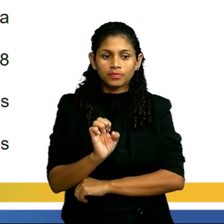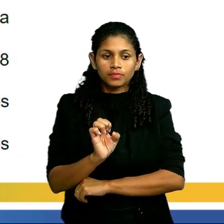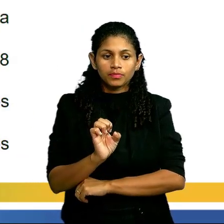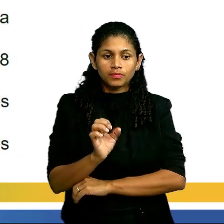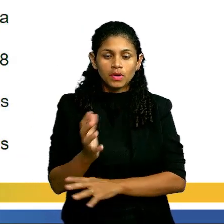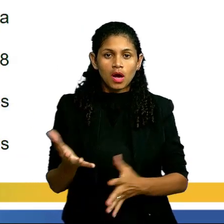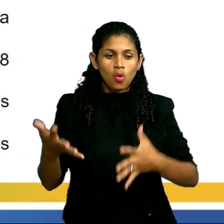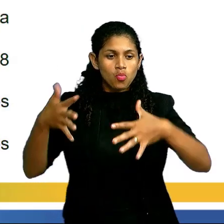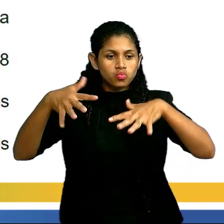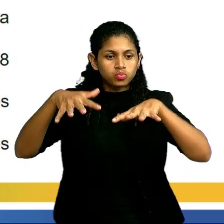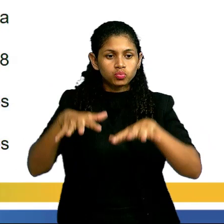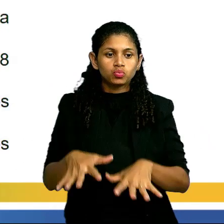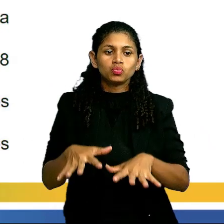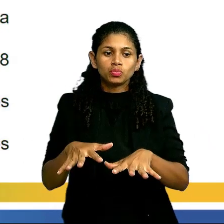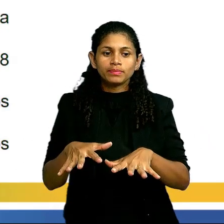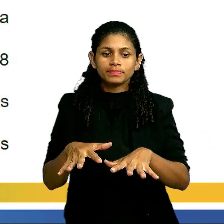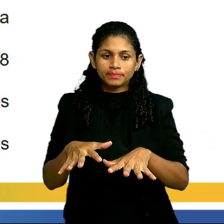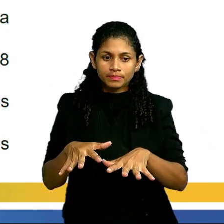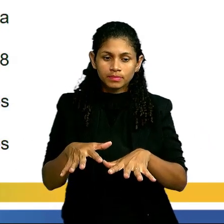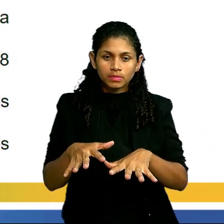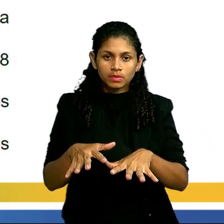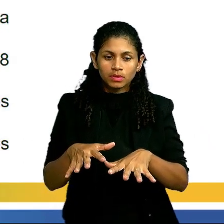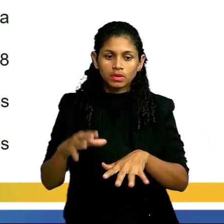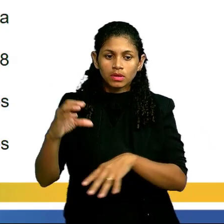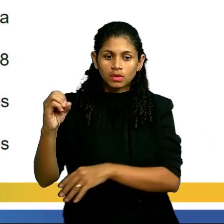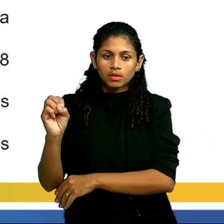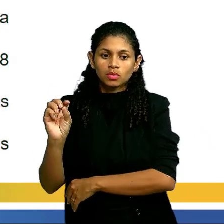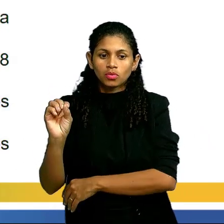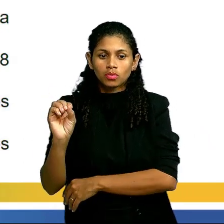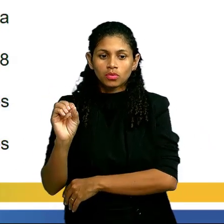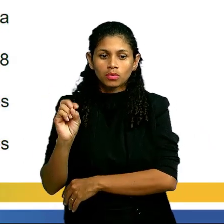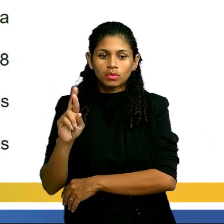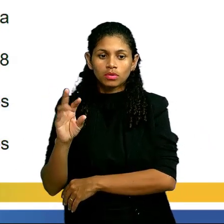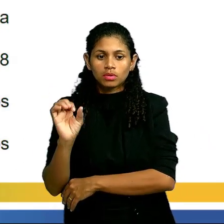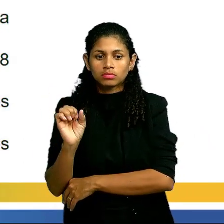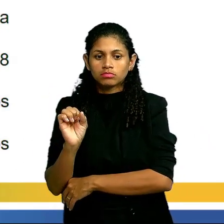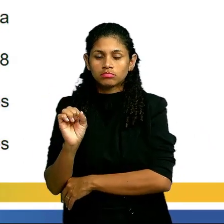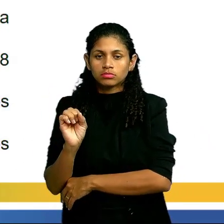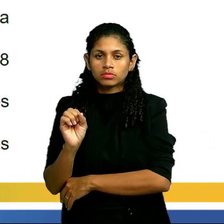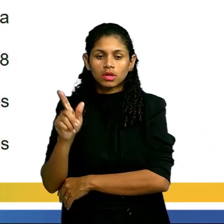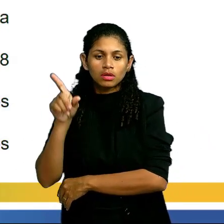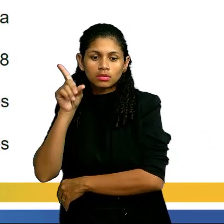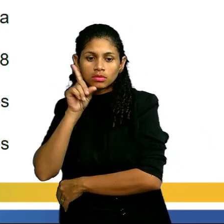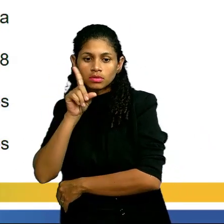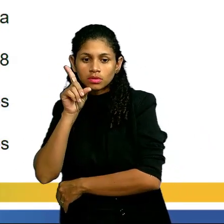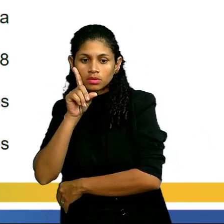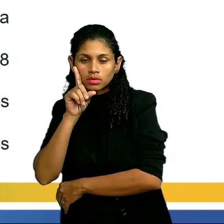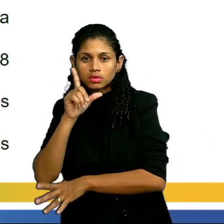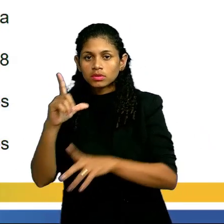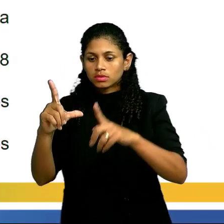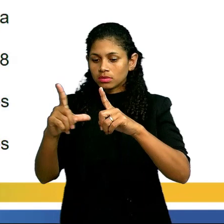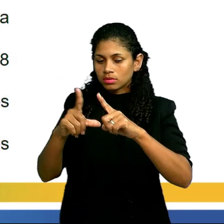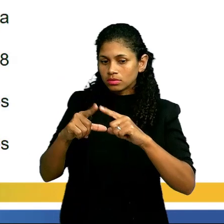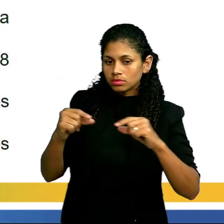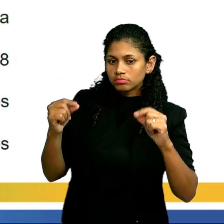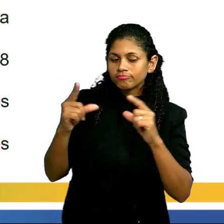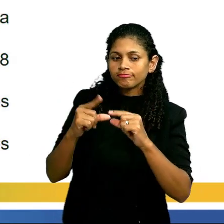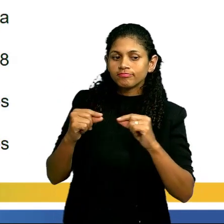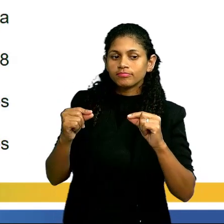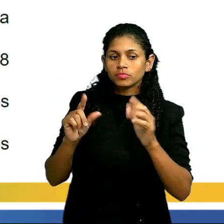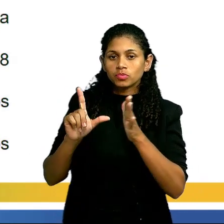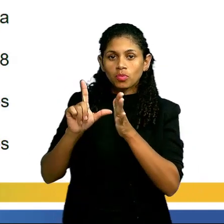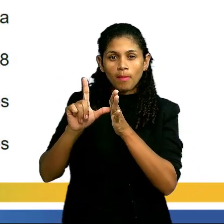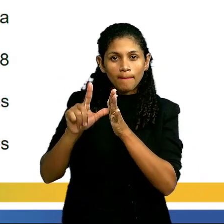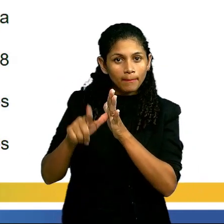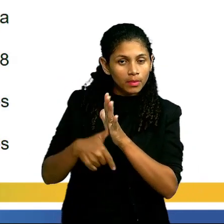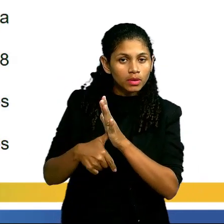da Coreia pelos estadunidenses e japoneses após a Segunda Guerra Mundial. Não, não, não. Os japoneses ocuparam,